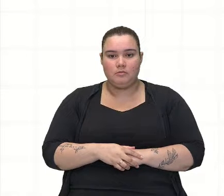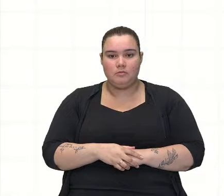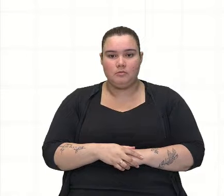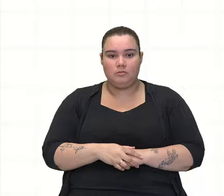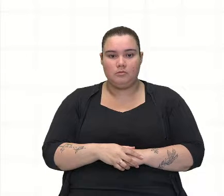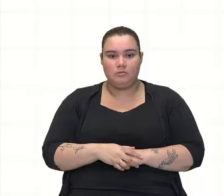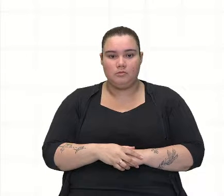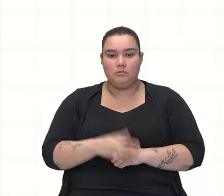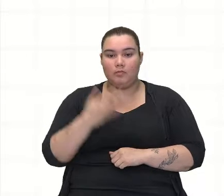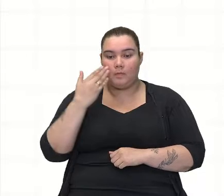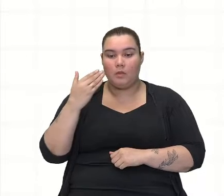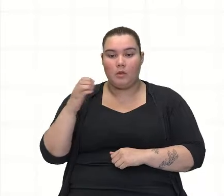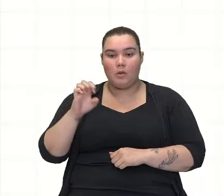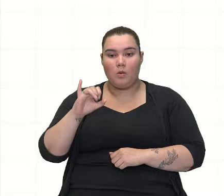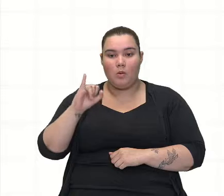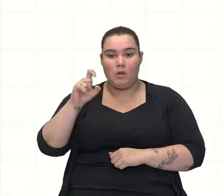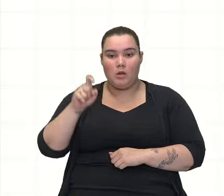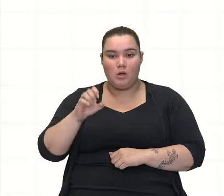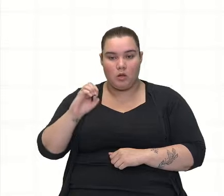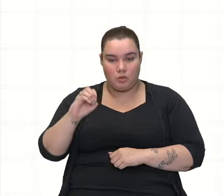Tá aqui o eixo de simetria.